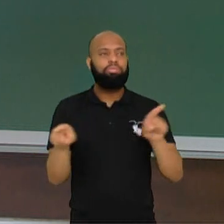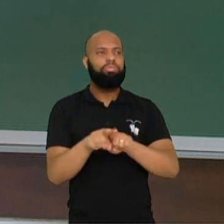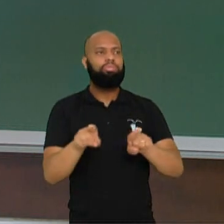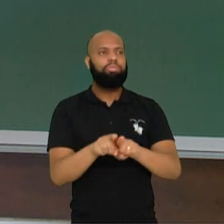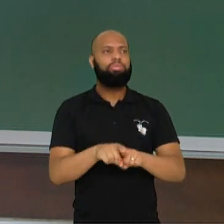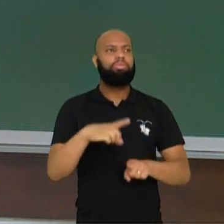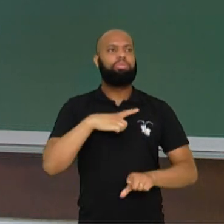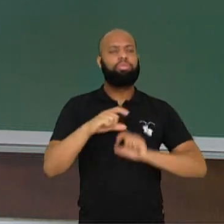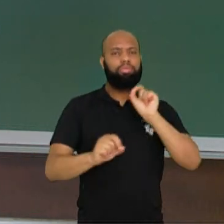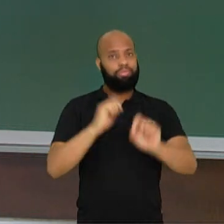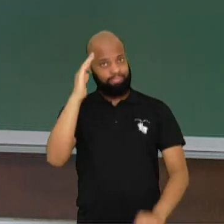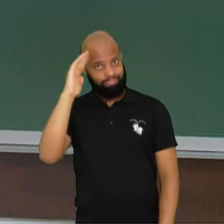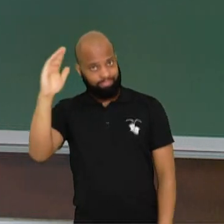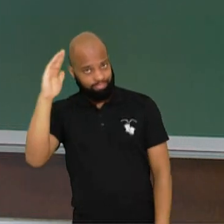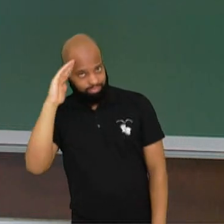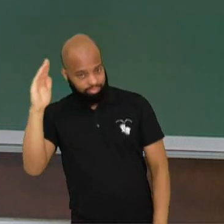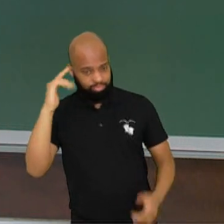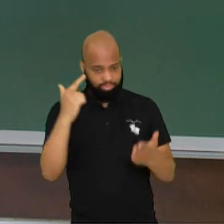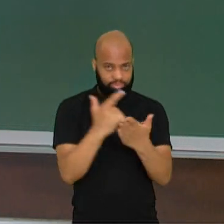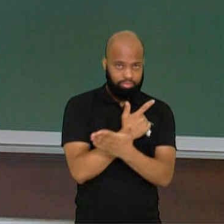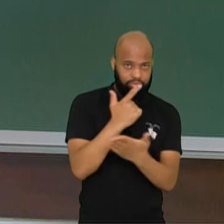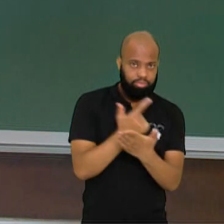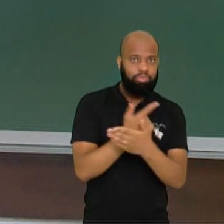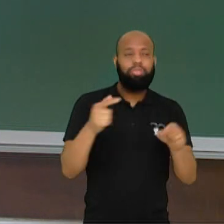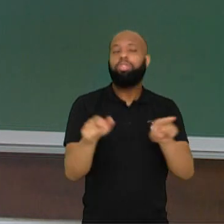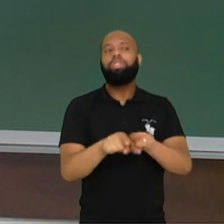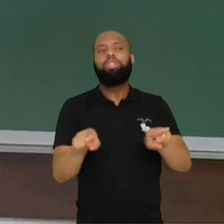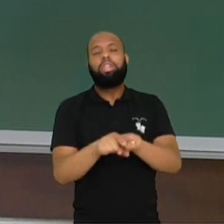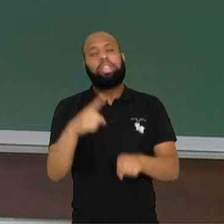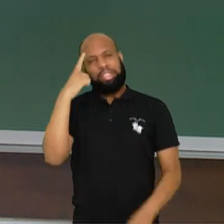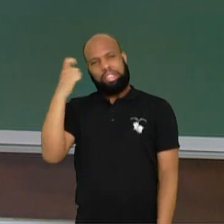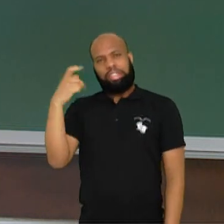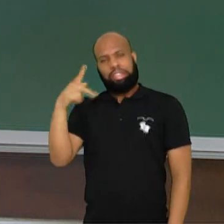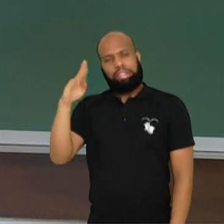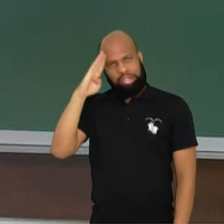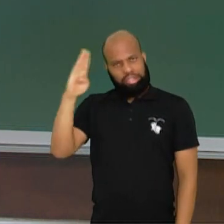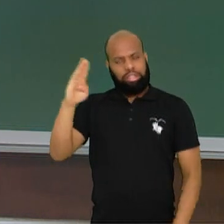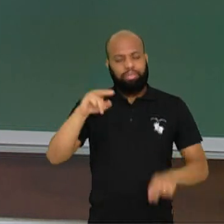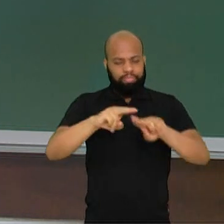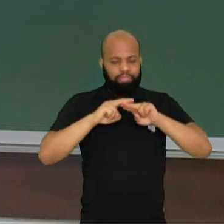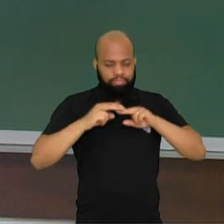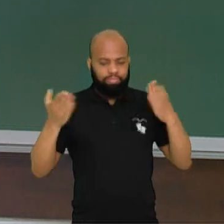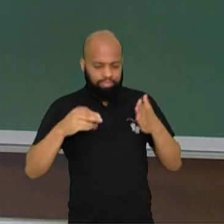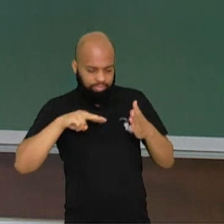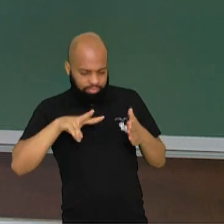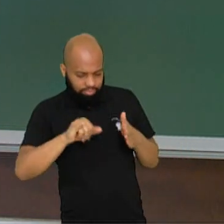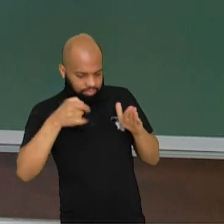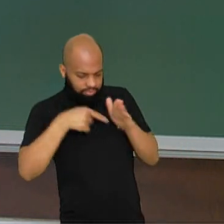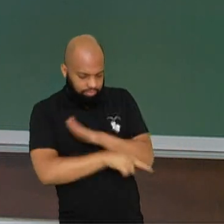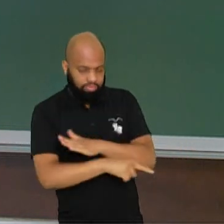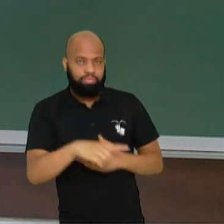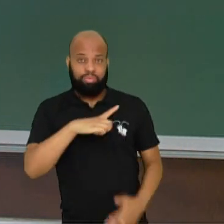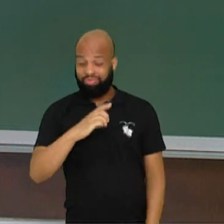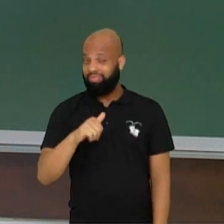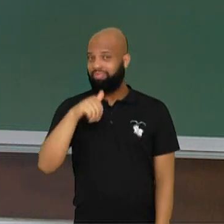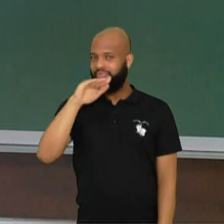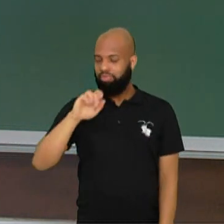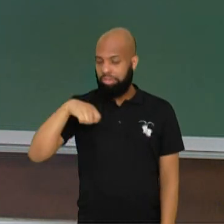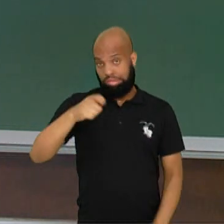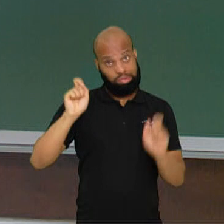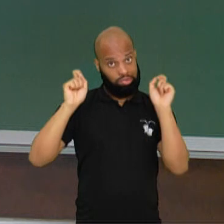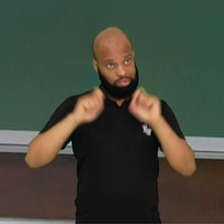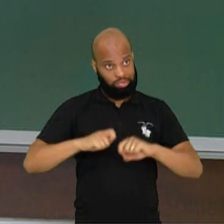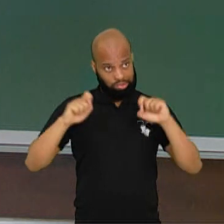suas principais obras, quais as suas principais ideias, por isso que vamos hoje nos aprofundar um pouquinho, na medida